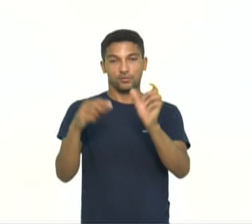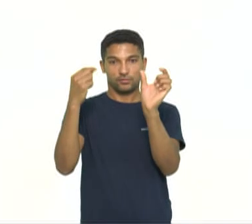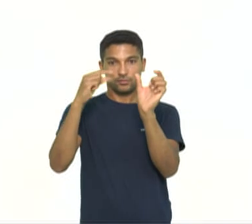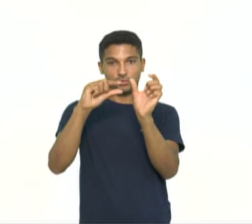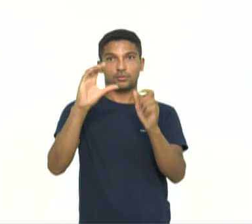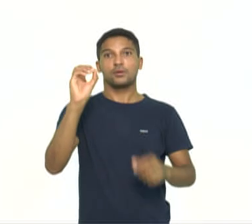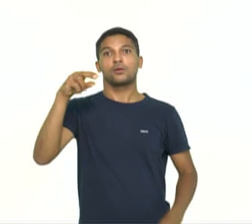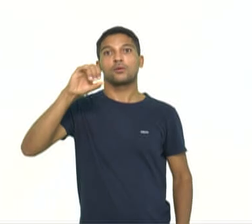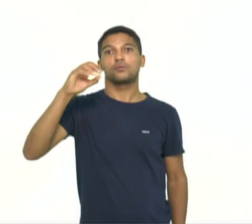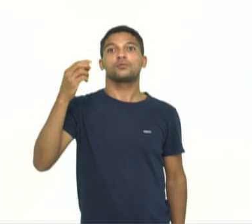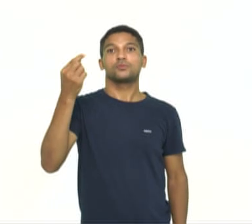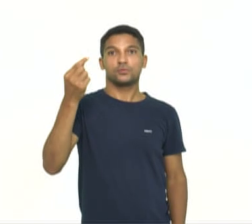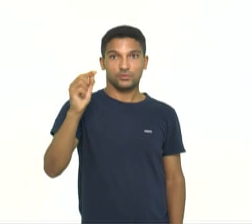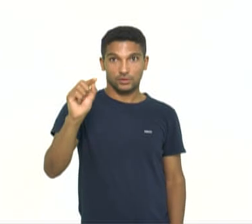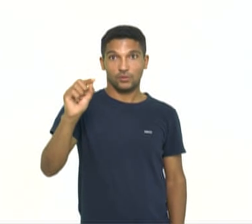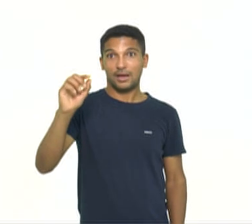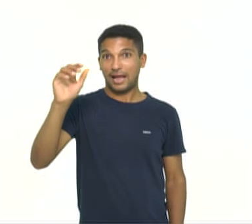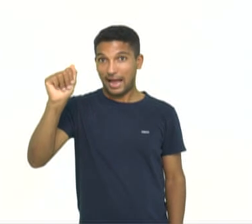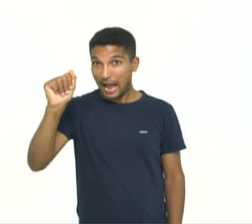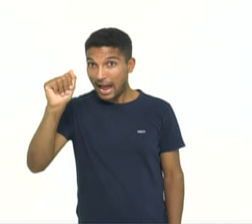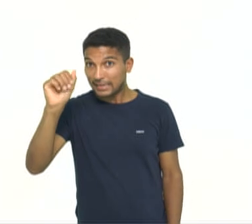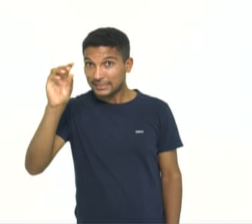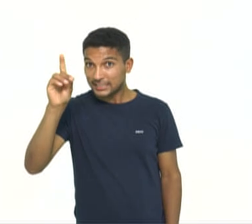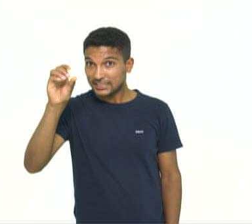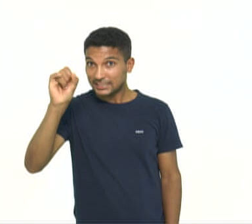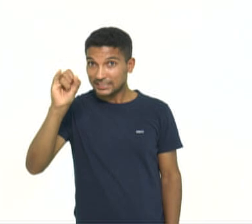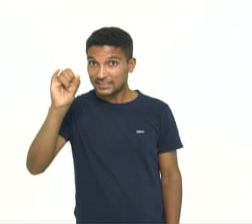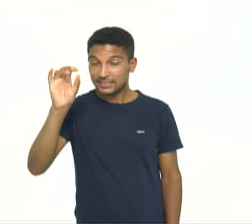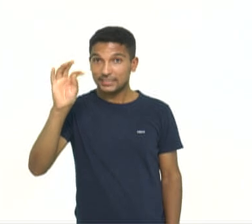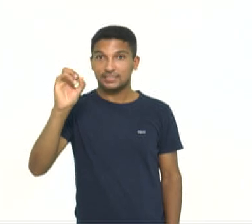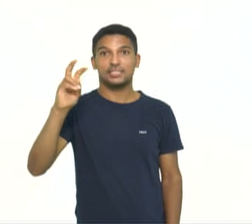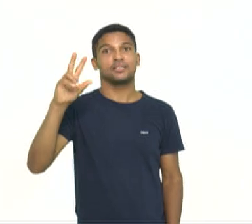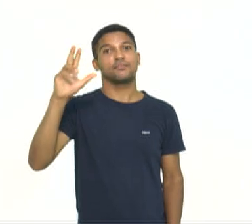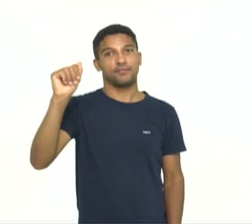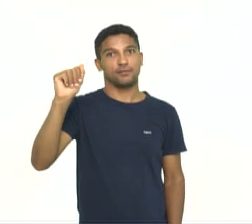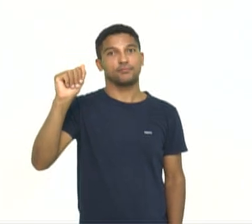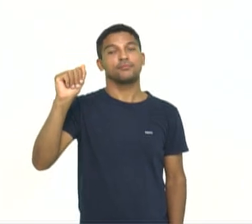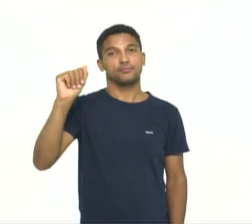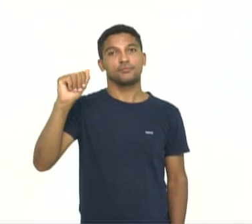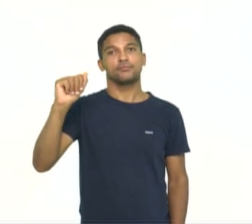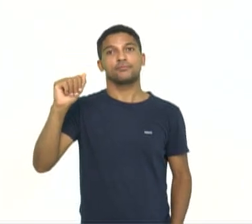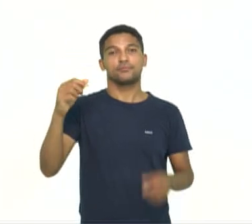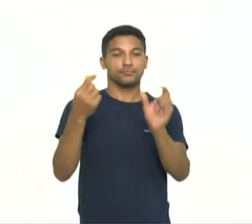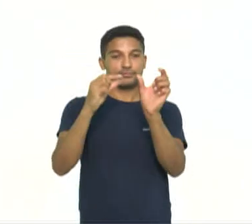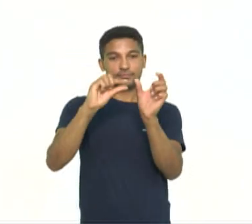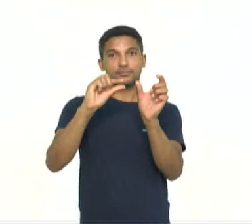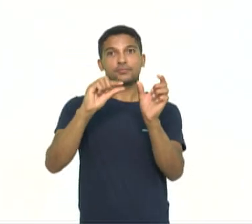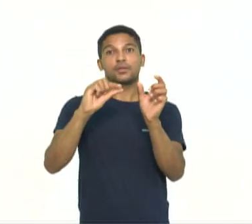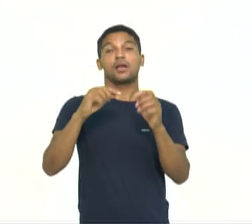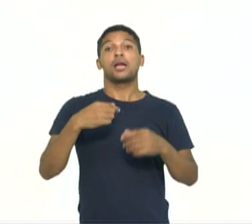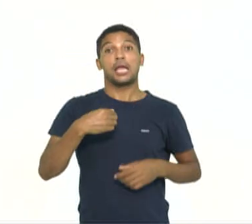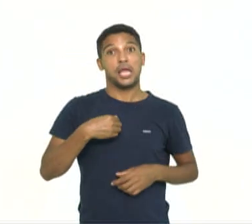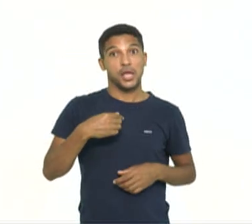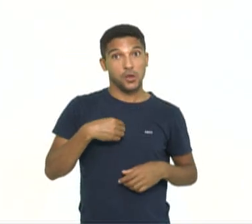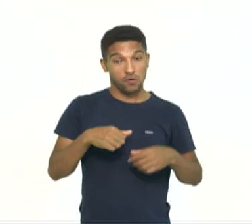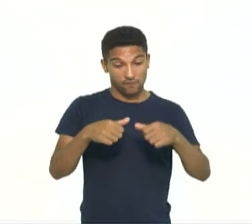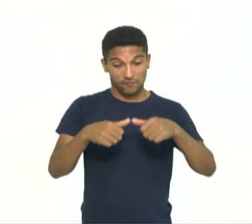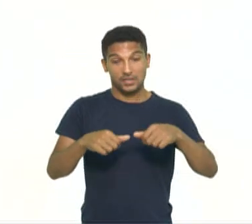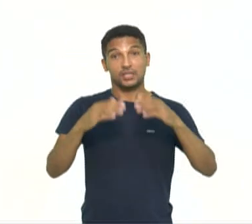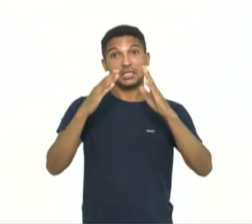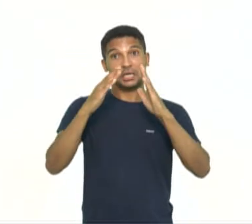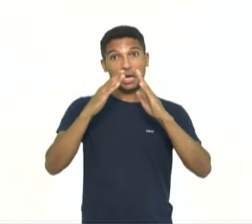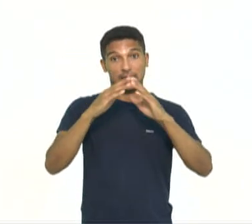né? Eu ficarei em casa e farei faxina. Temos o E somando, adicionando ideias, né? Além disso, não